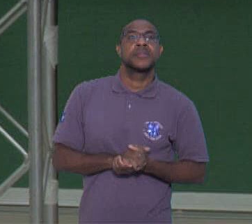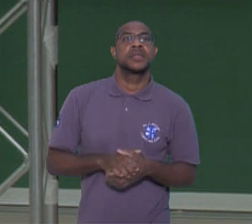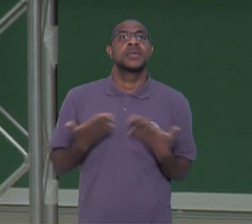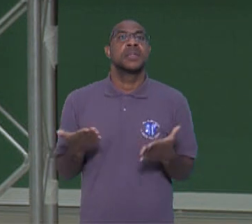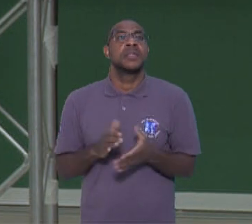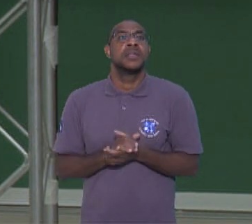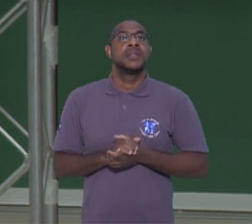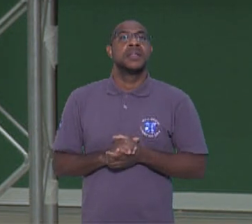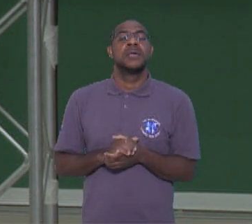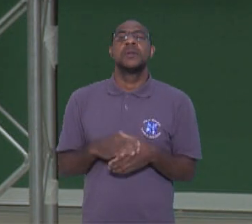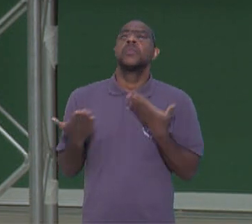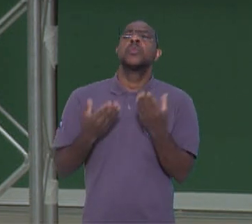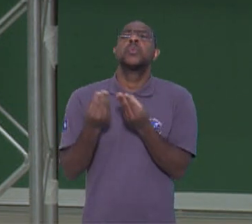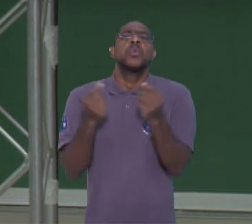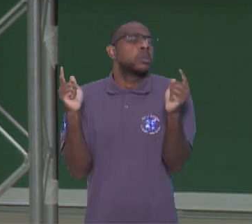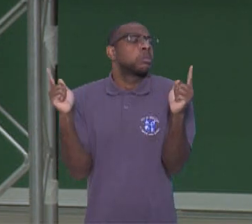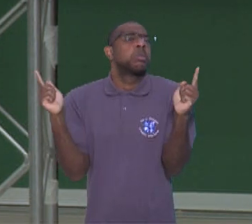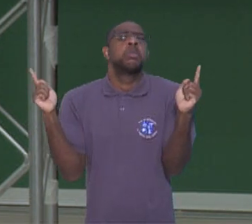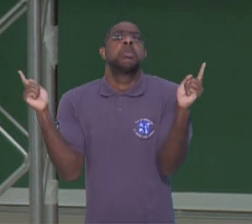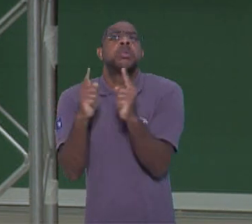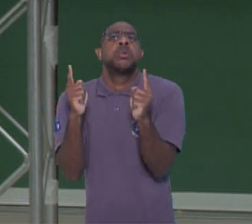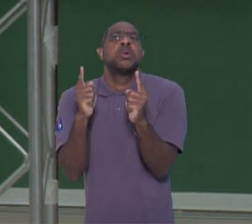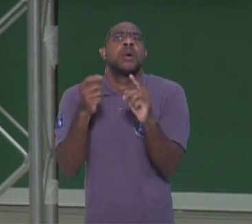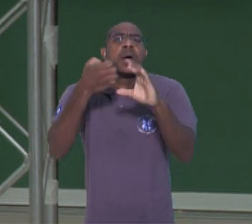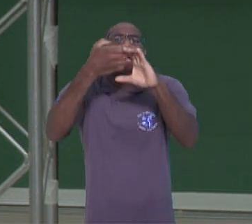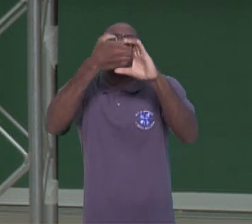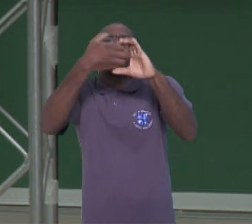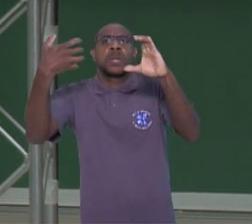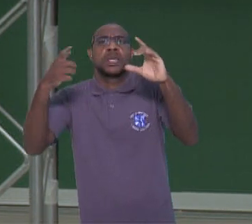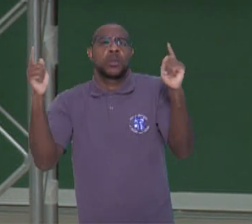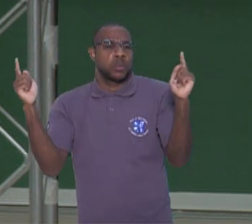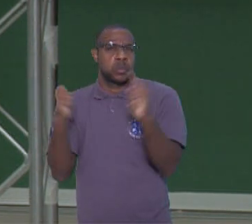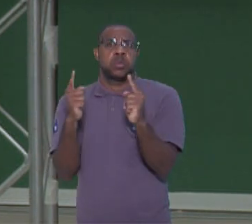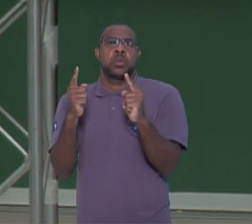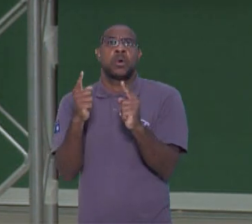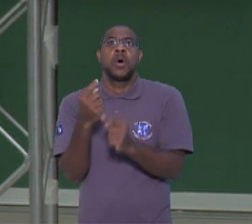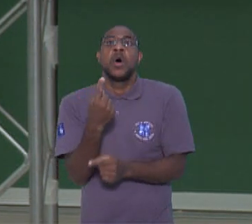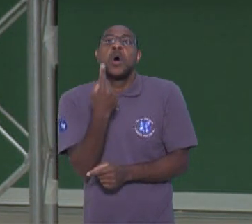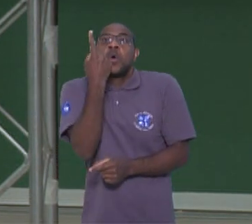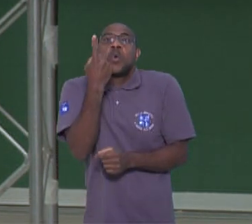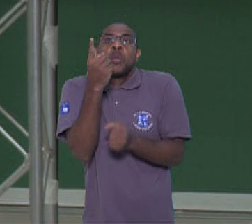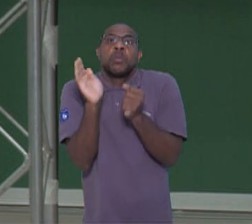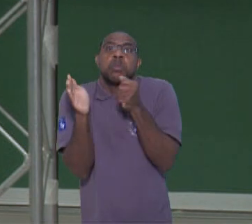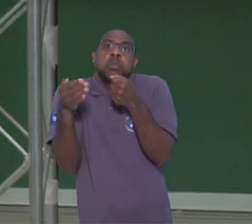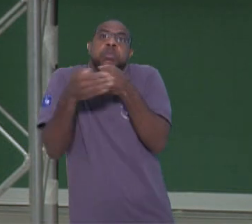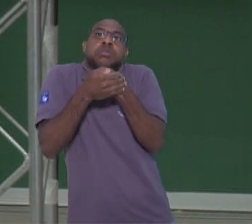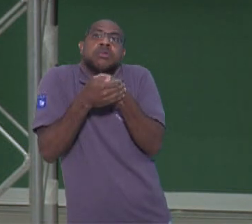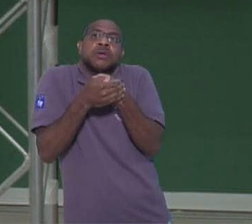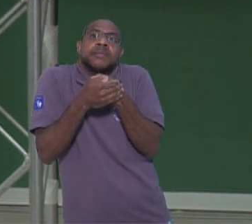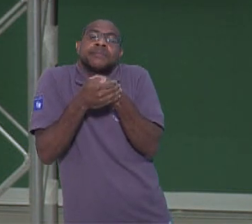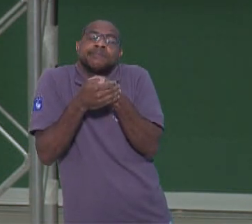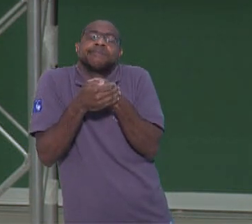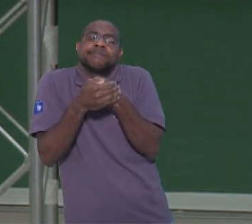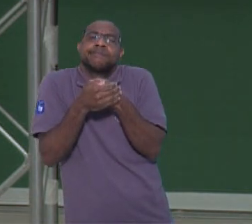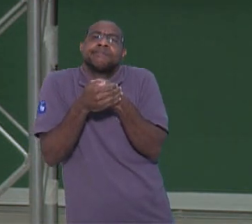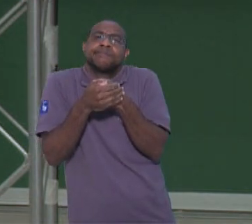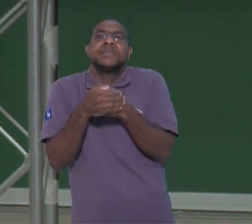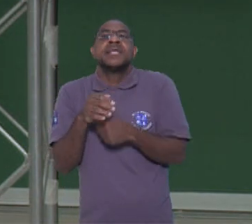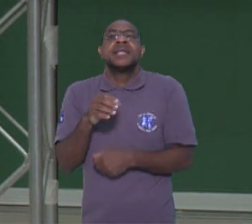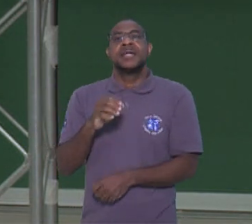Forma reduzida da equação do segundo grau com uma incógnita. Fatos históricos. Interessante